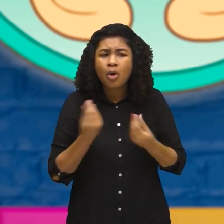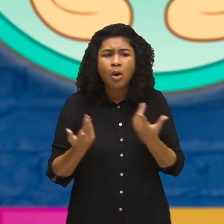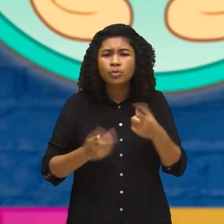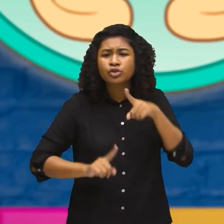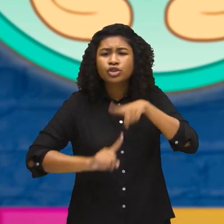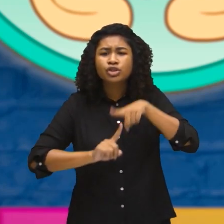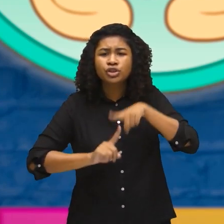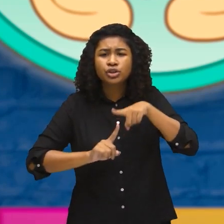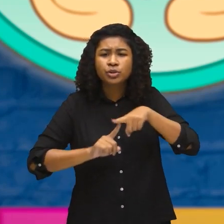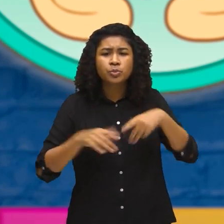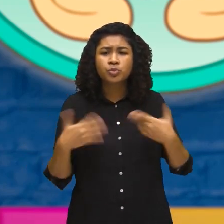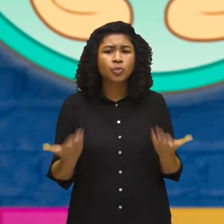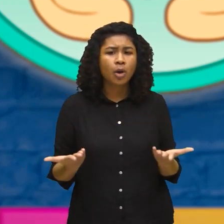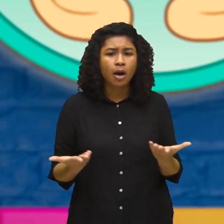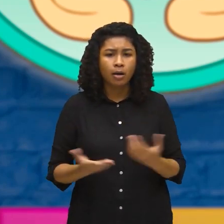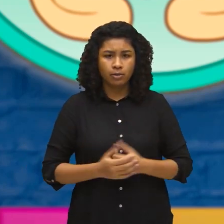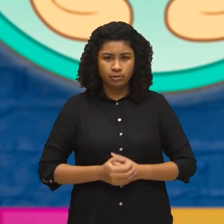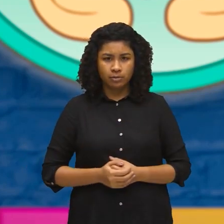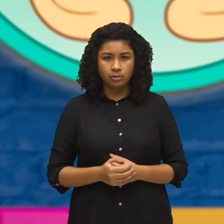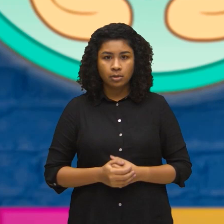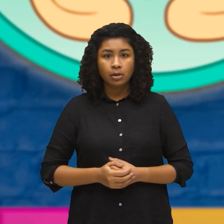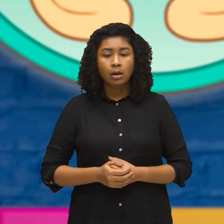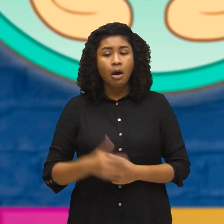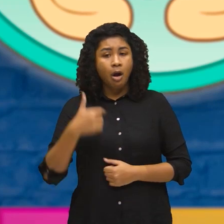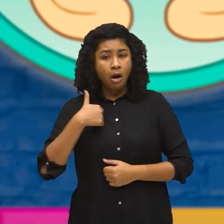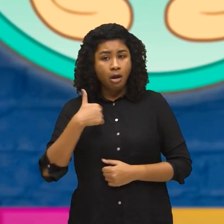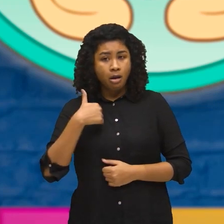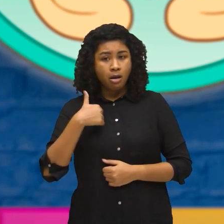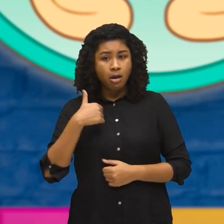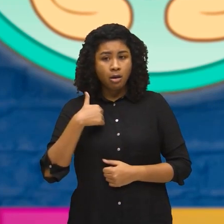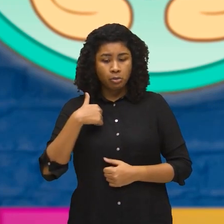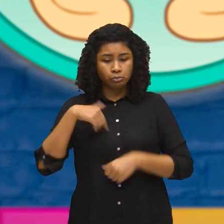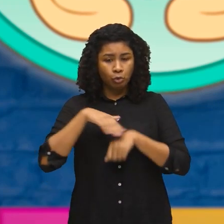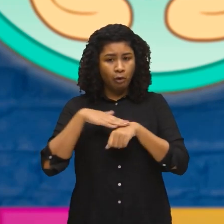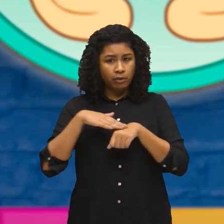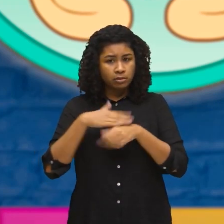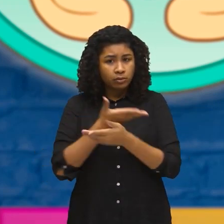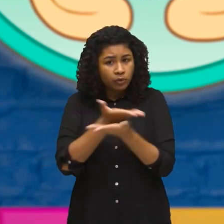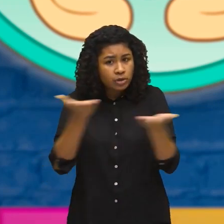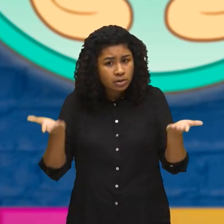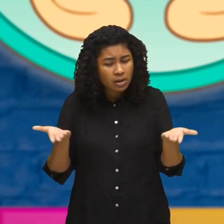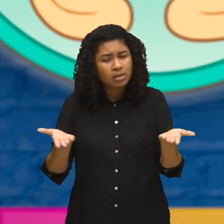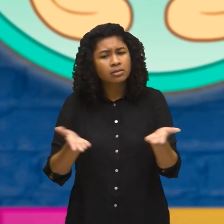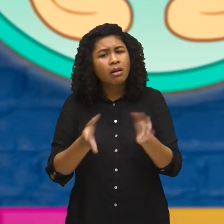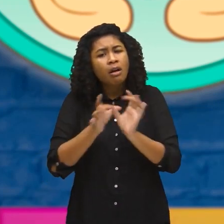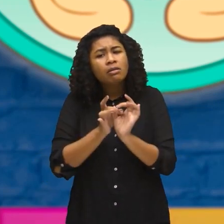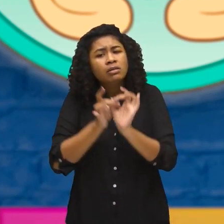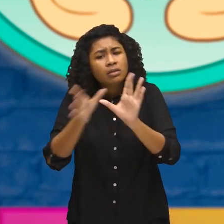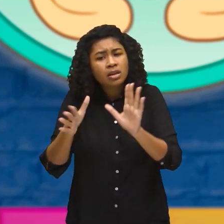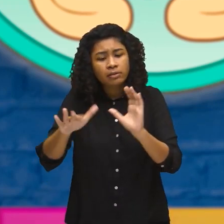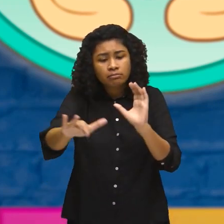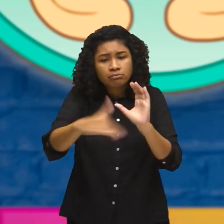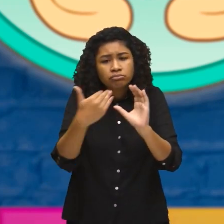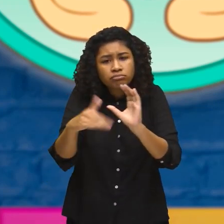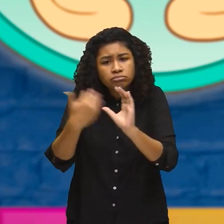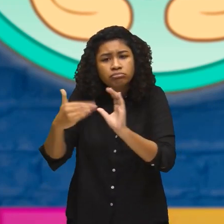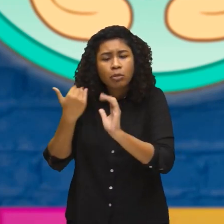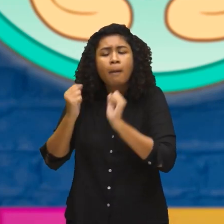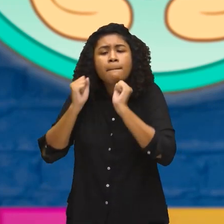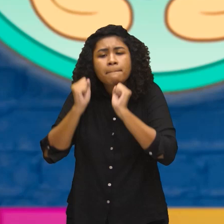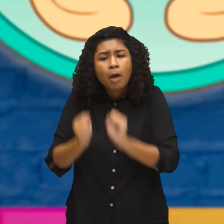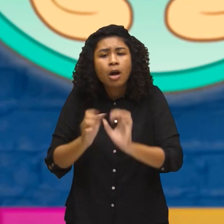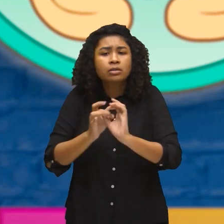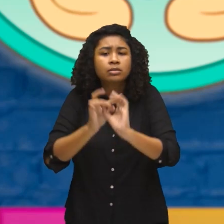mas fiquem à vontade em participar, tá bom? Então, assim, mediante a isso, bullying,